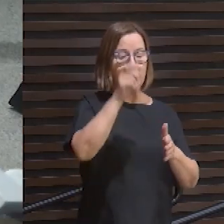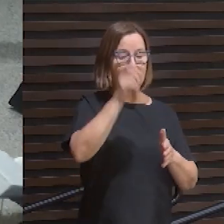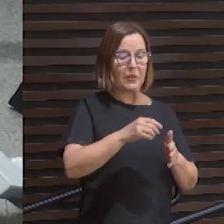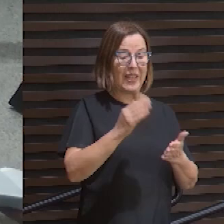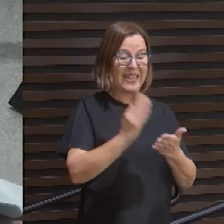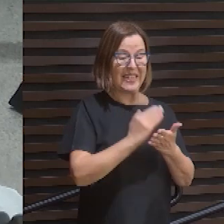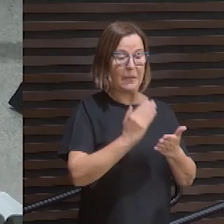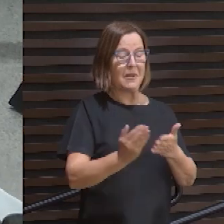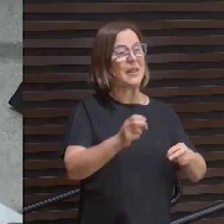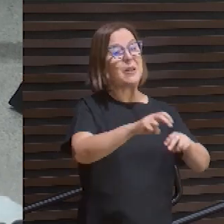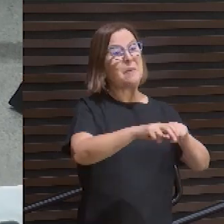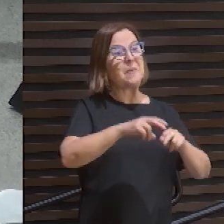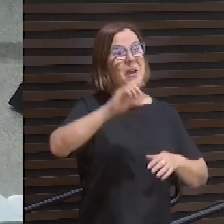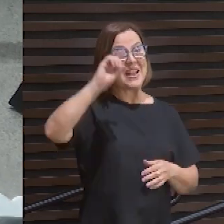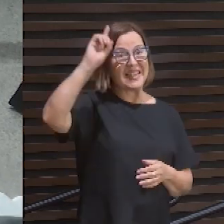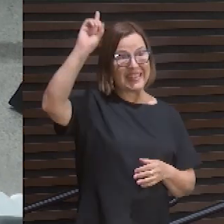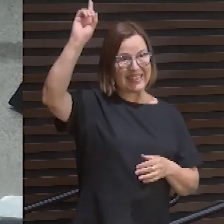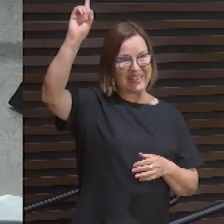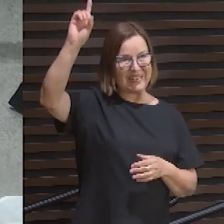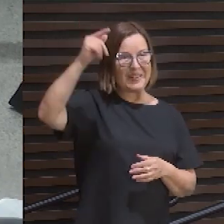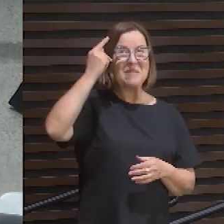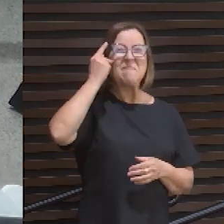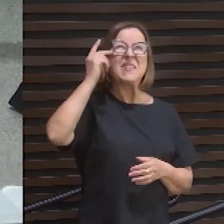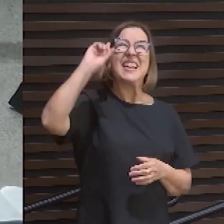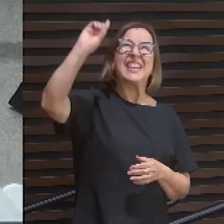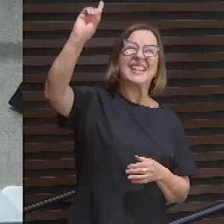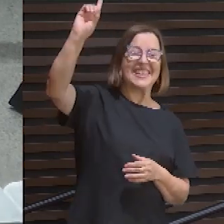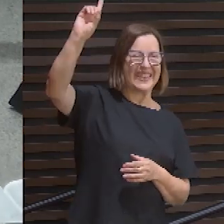separado por Deus para Deus.